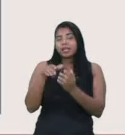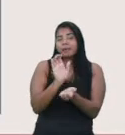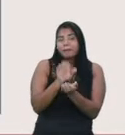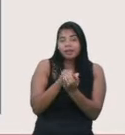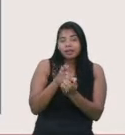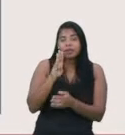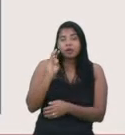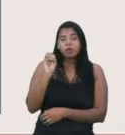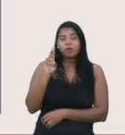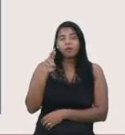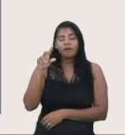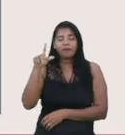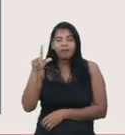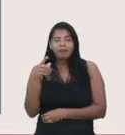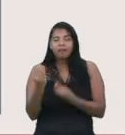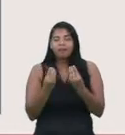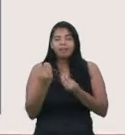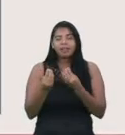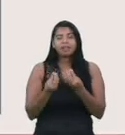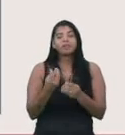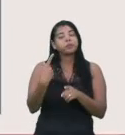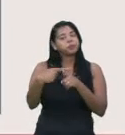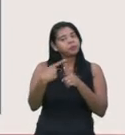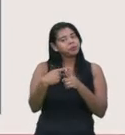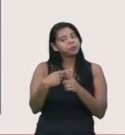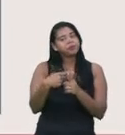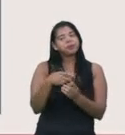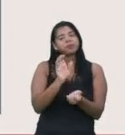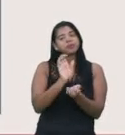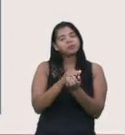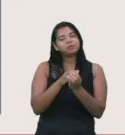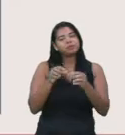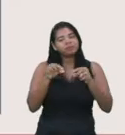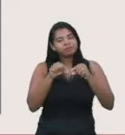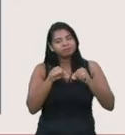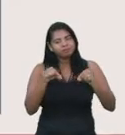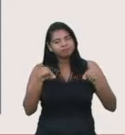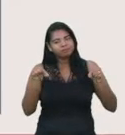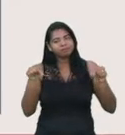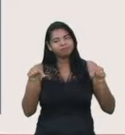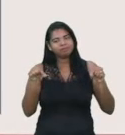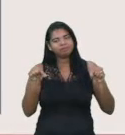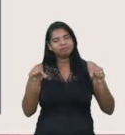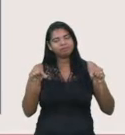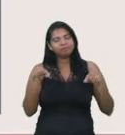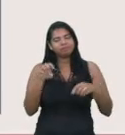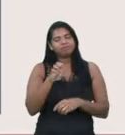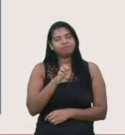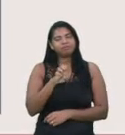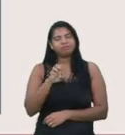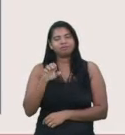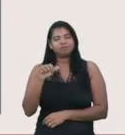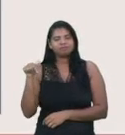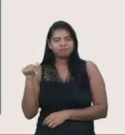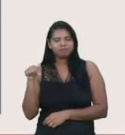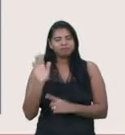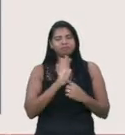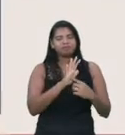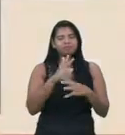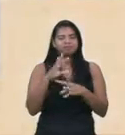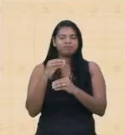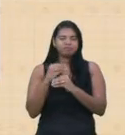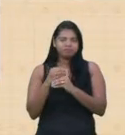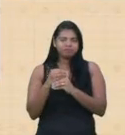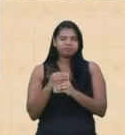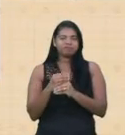Pernambuco, aqui, porque Pernambuco está na linha, próximo à linha do Equador, numa região central do globo terrestre,